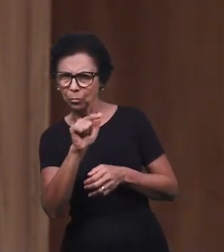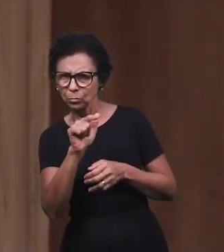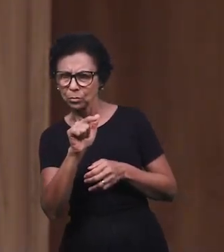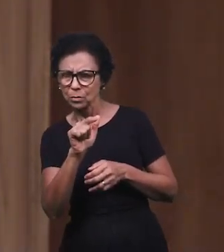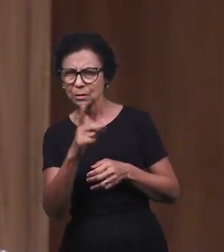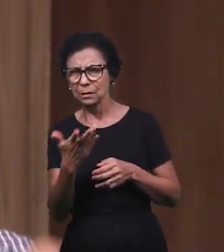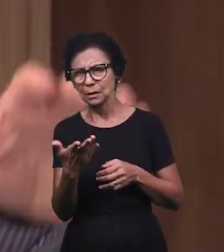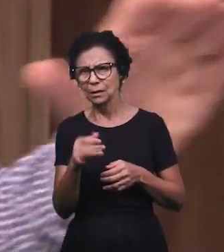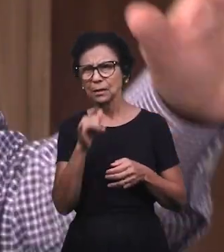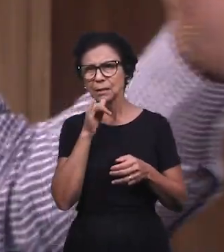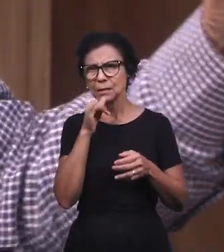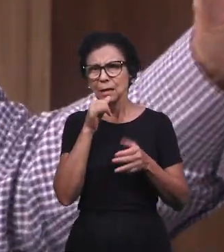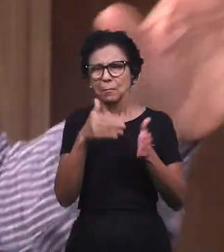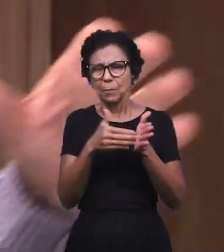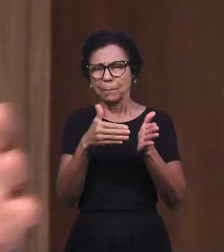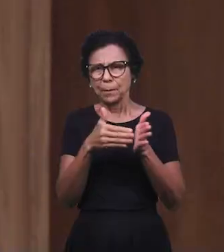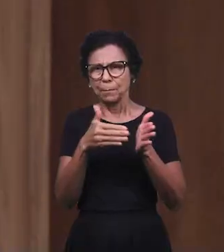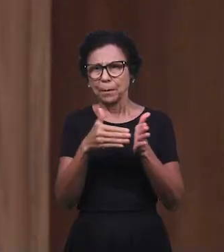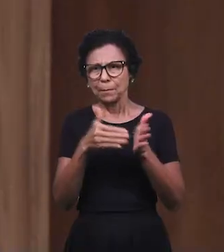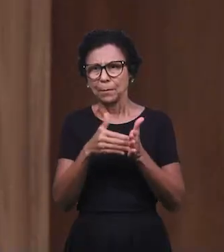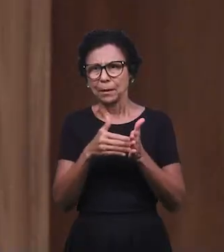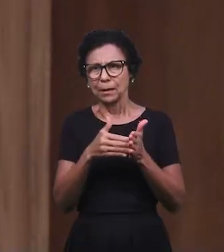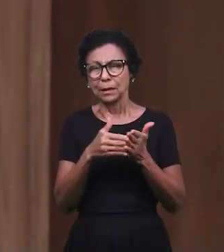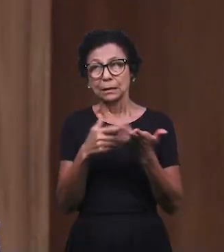ele precisa ter ali